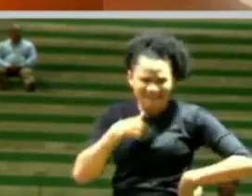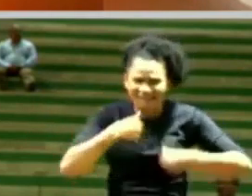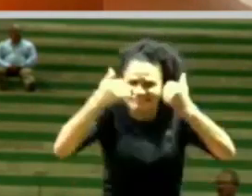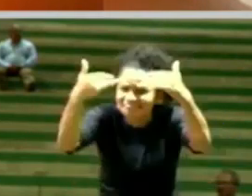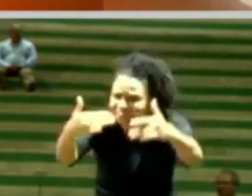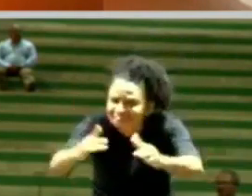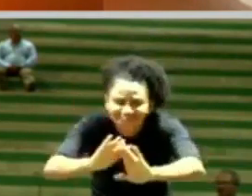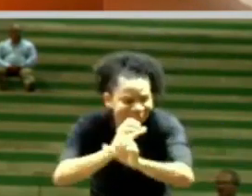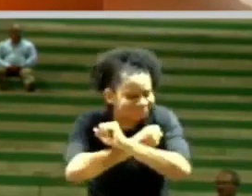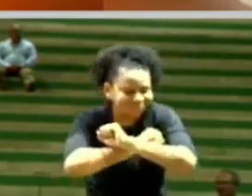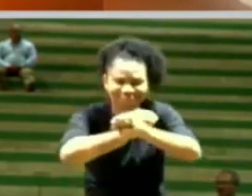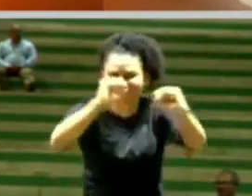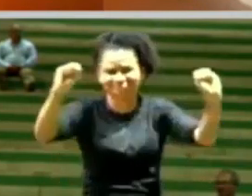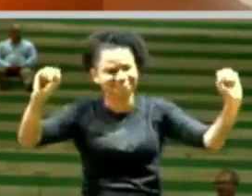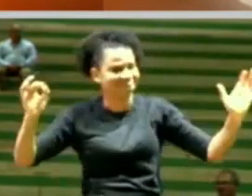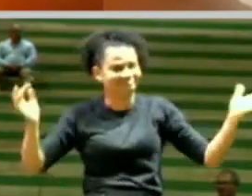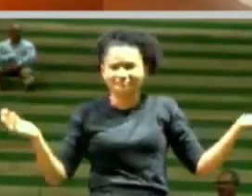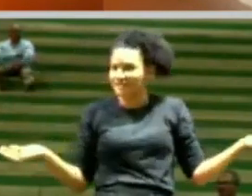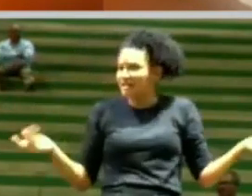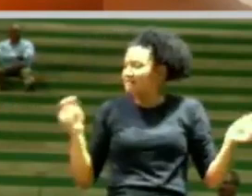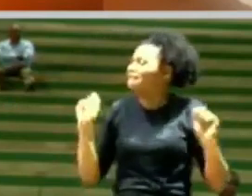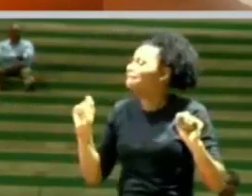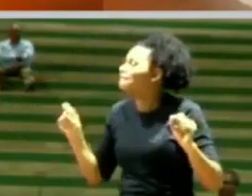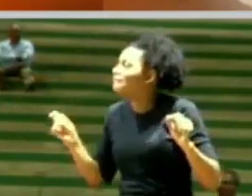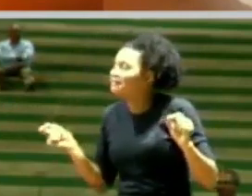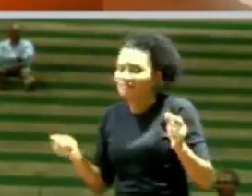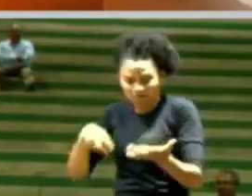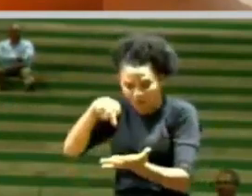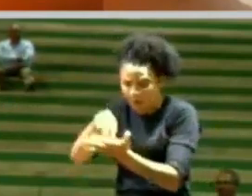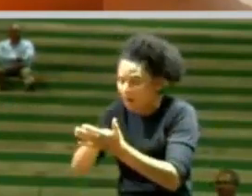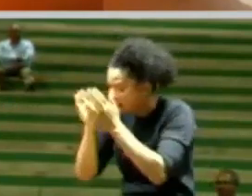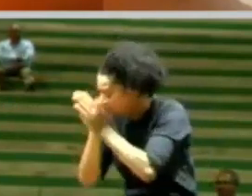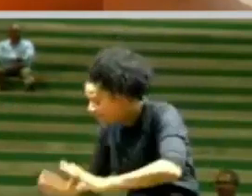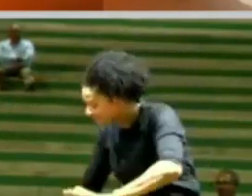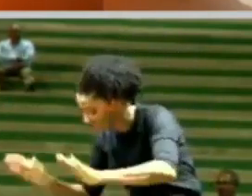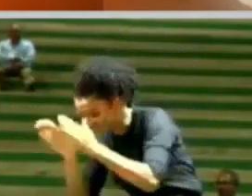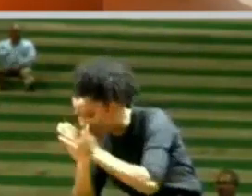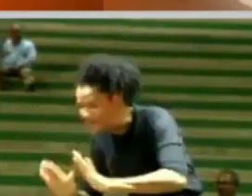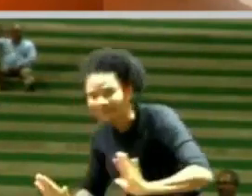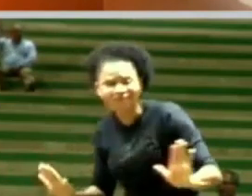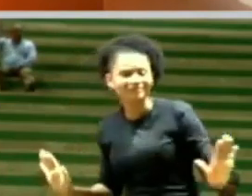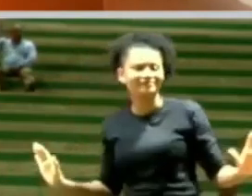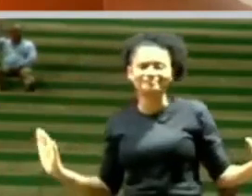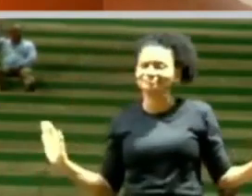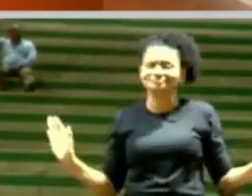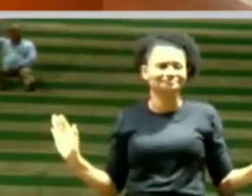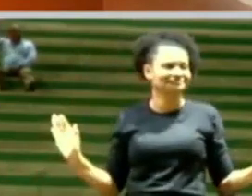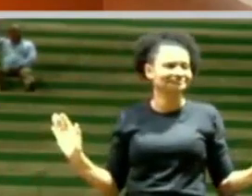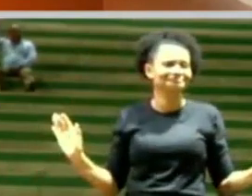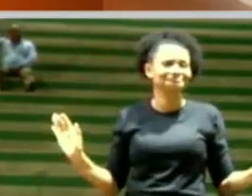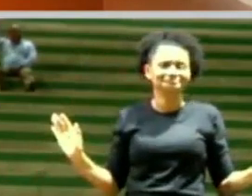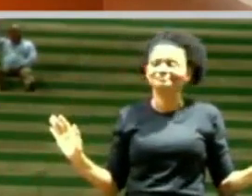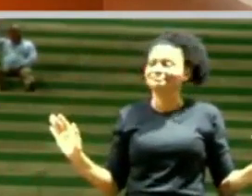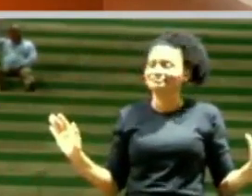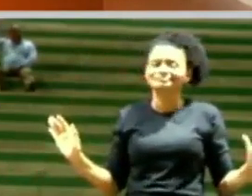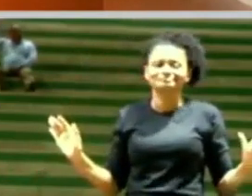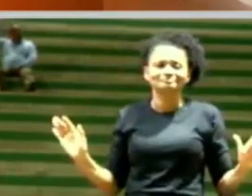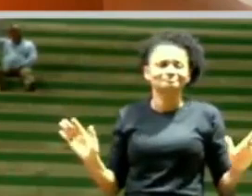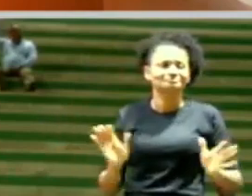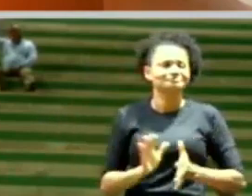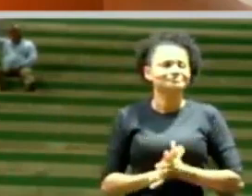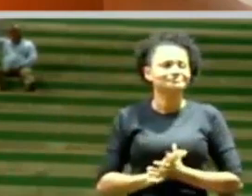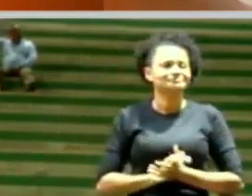explicar? Impossível. Então o que a gente faz? Ajoelha e adora, meu irmão. Porque é isso aí. É isso.